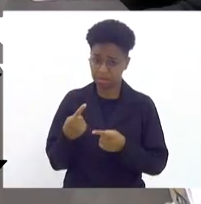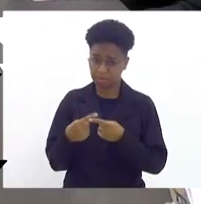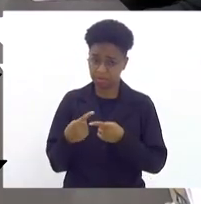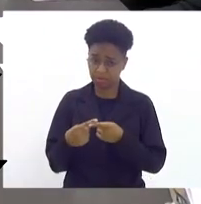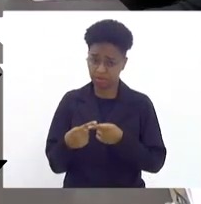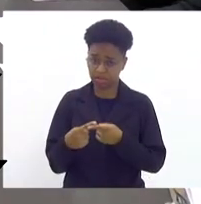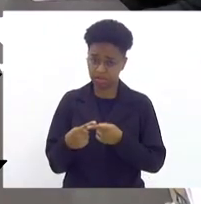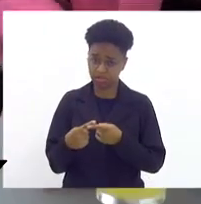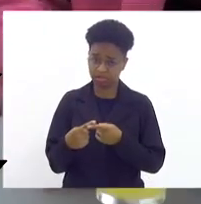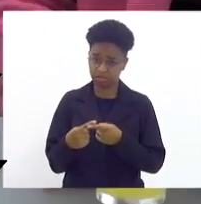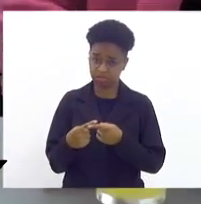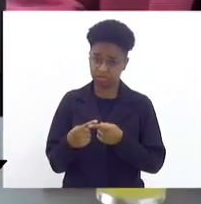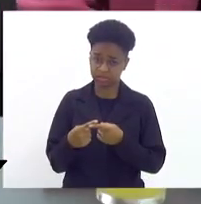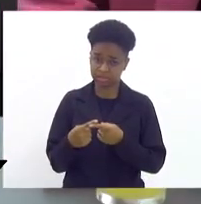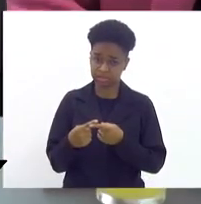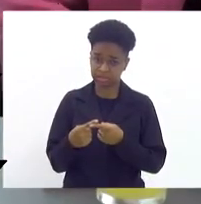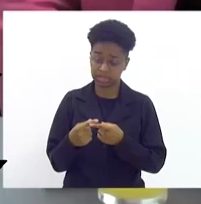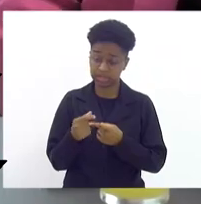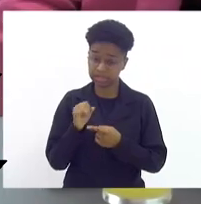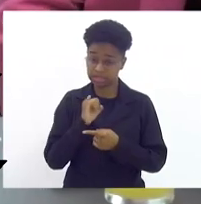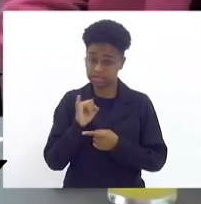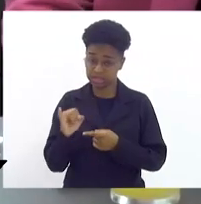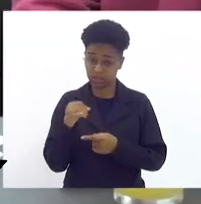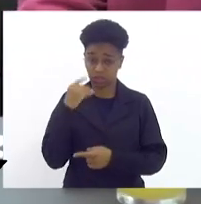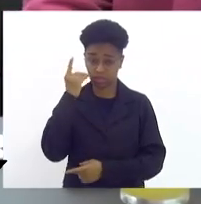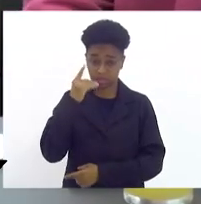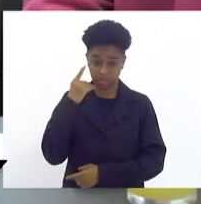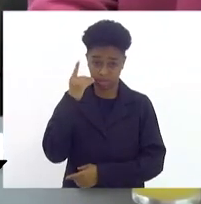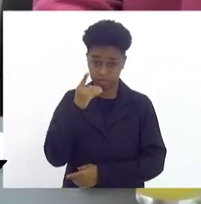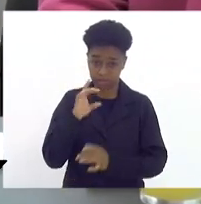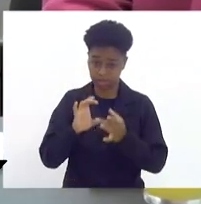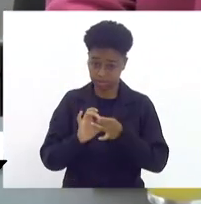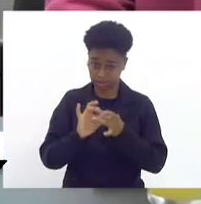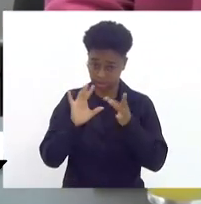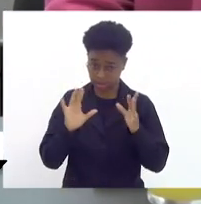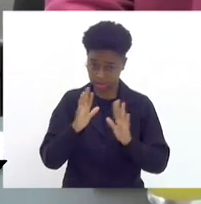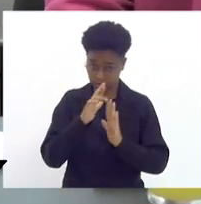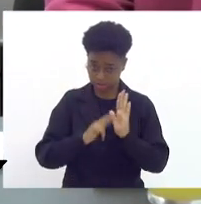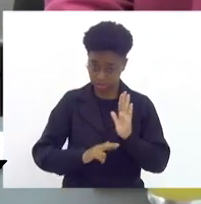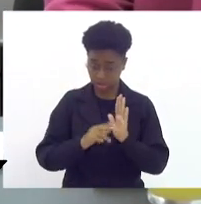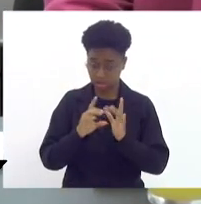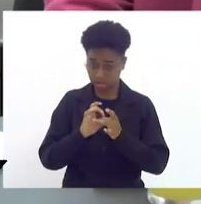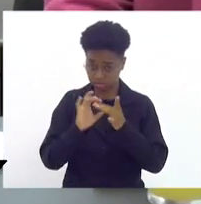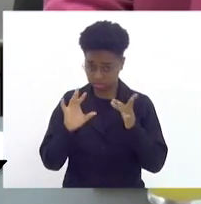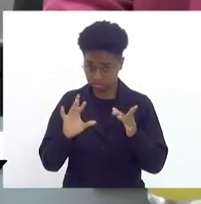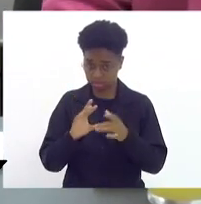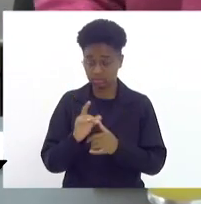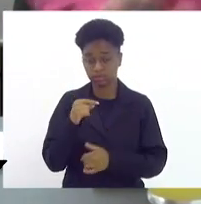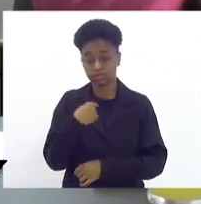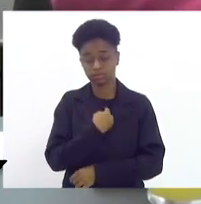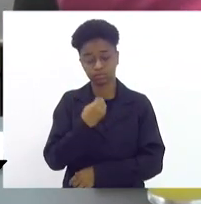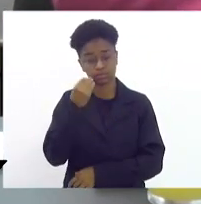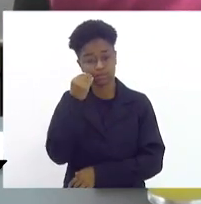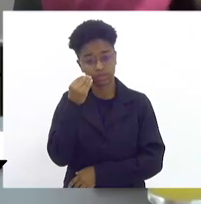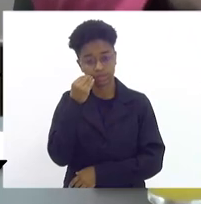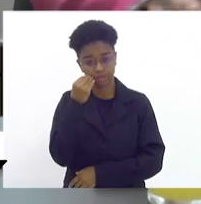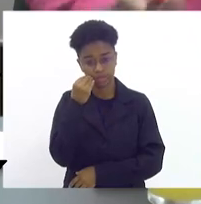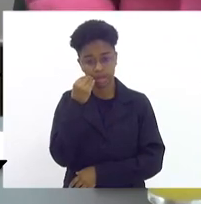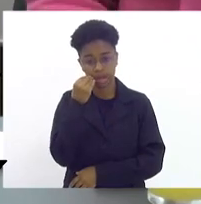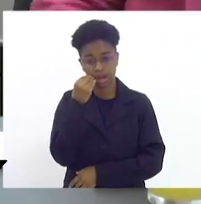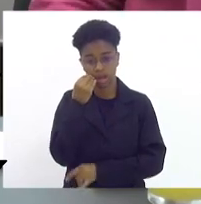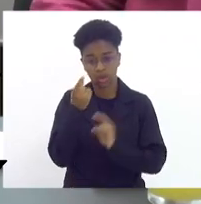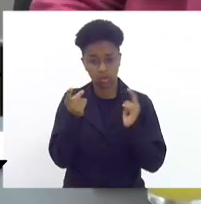o deputado relator assim o permitir, a gente tentava, em vez de instituir